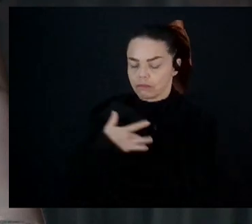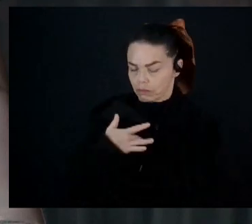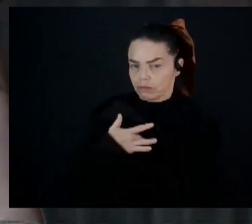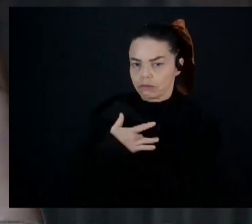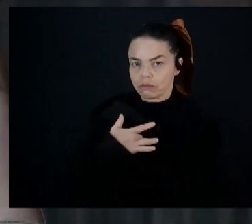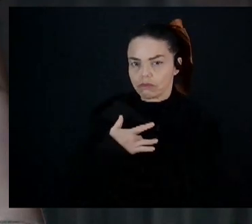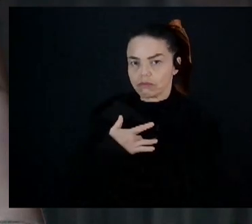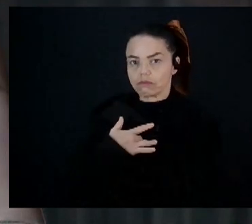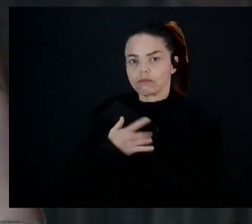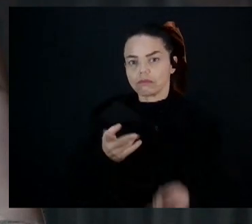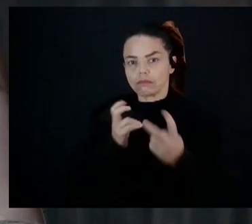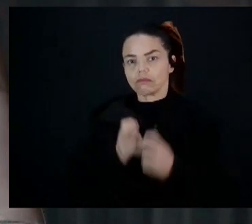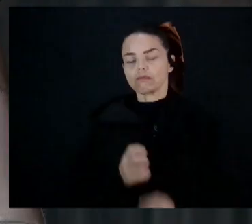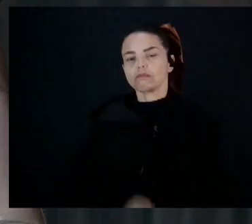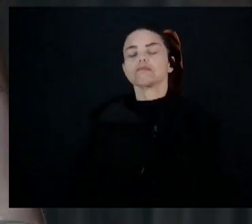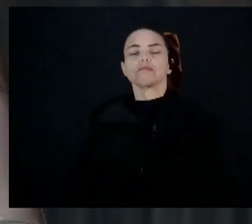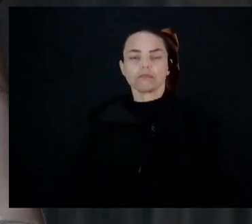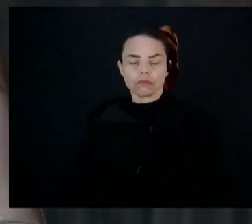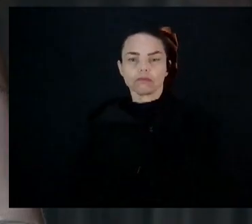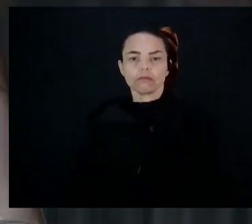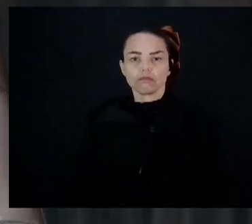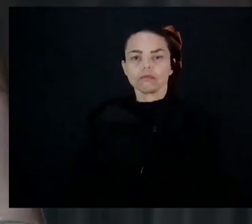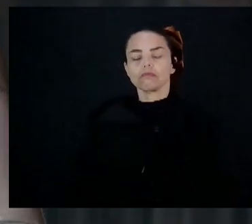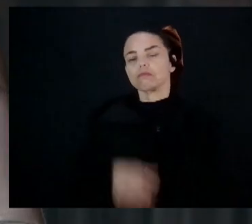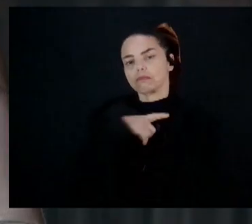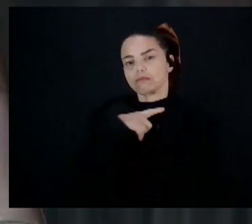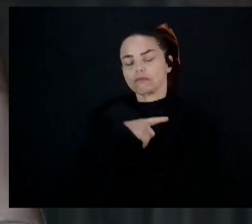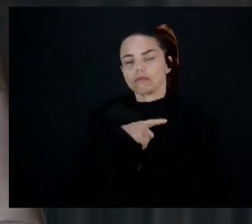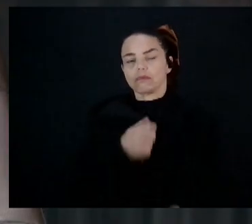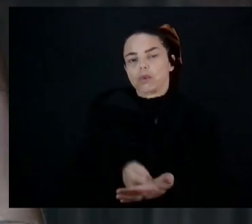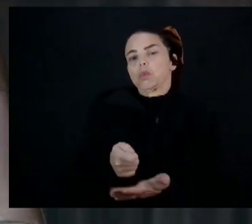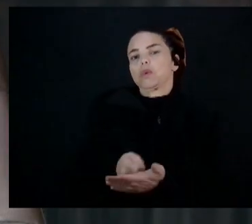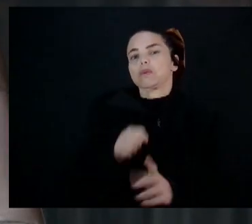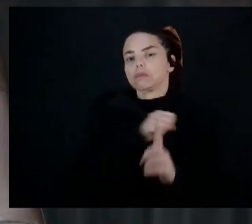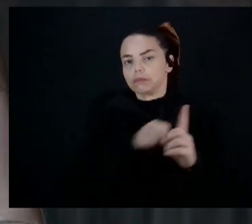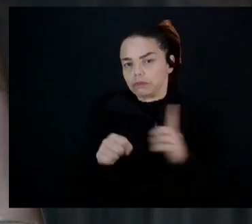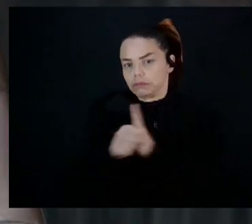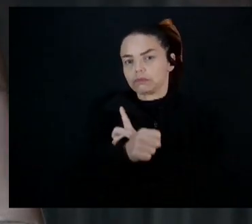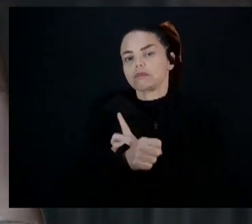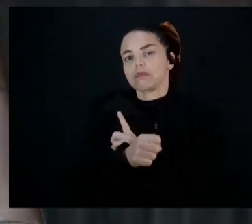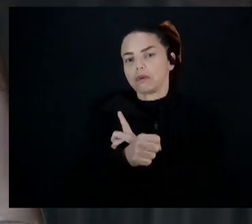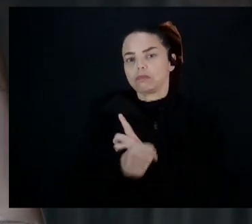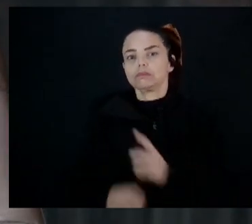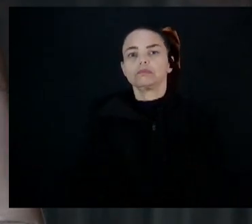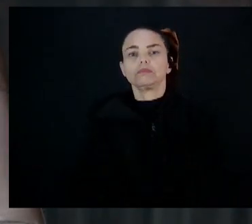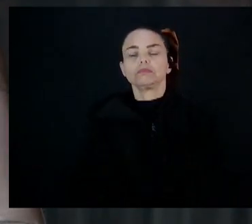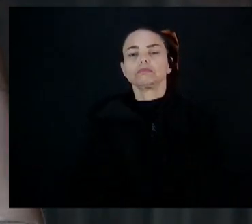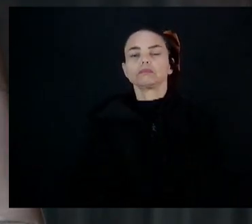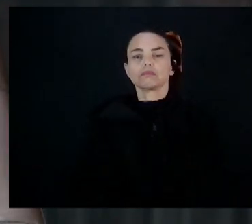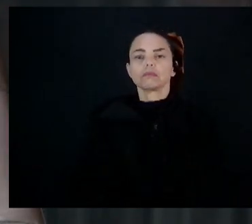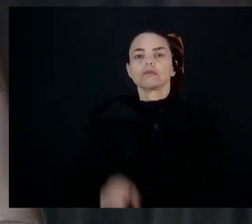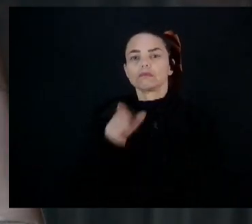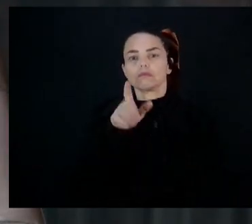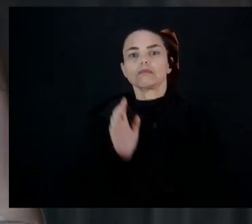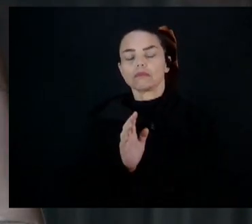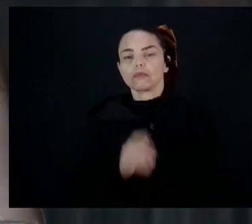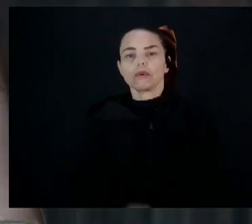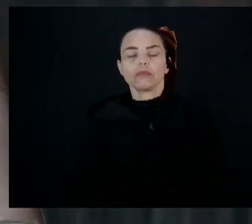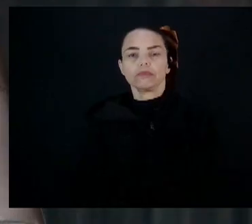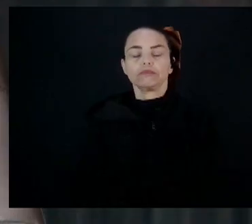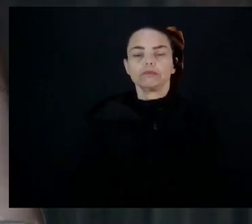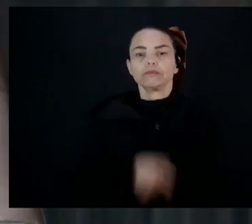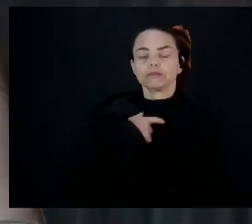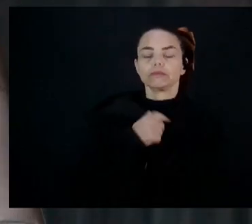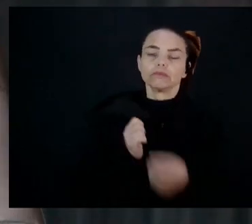isso muito recente. Né, a gente tem uma cobrança, uma sociedade que cobra, né, que cobra você você